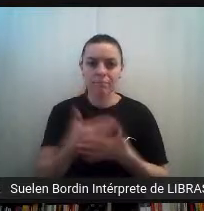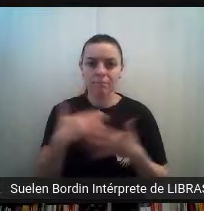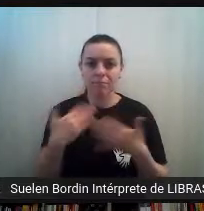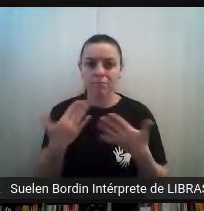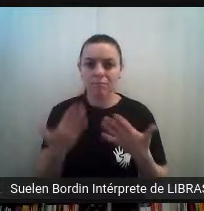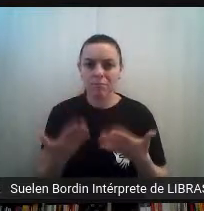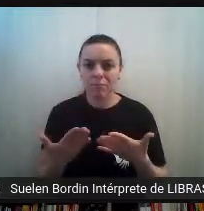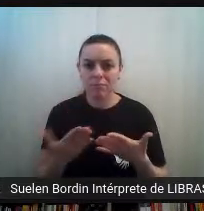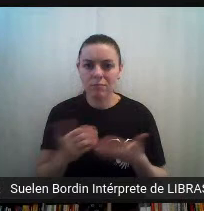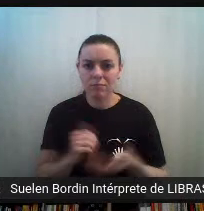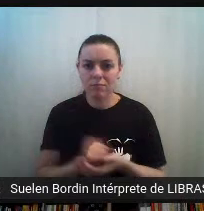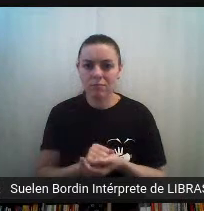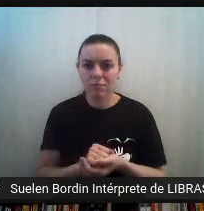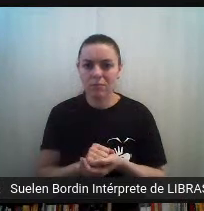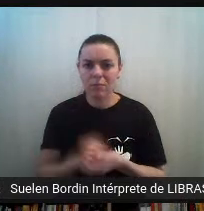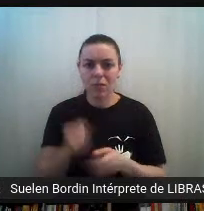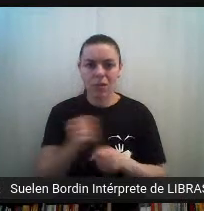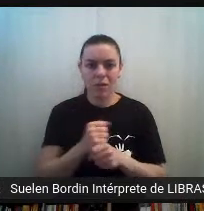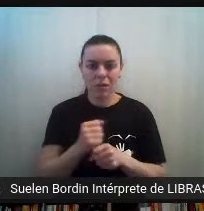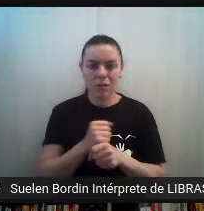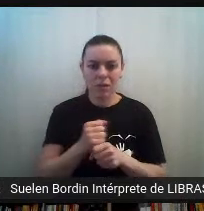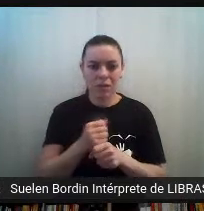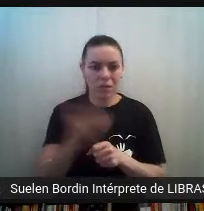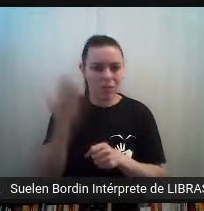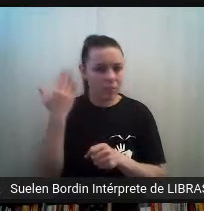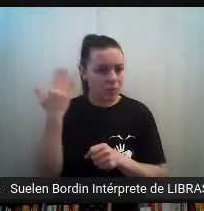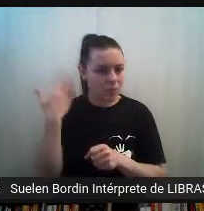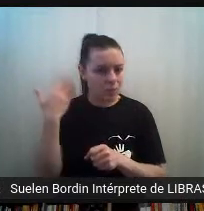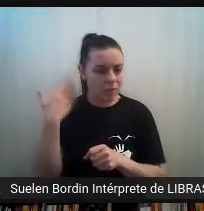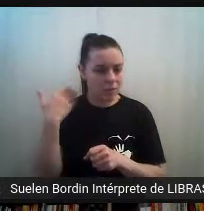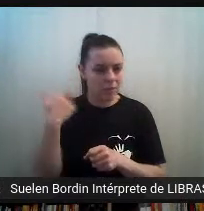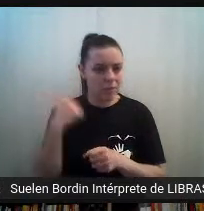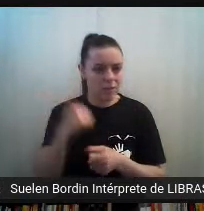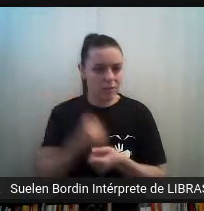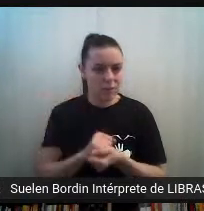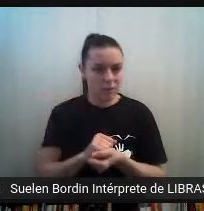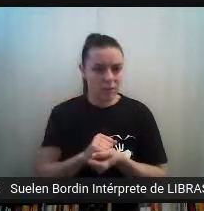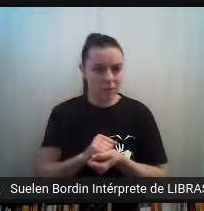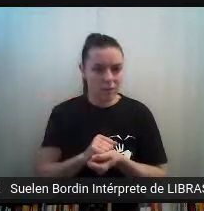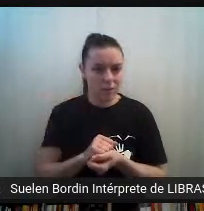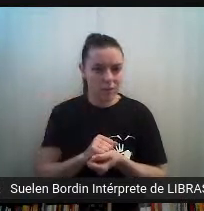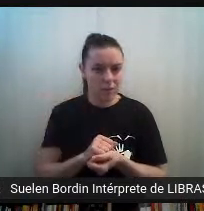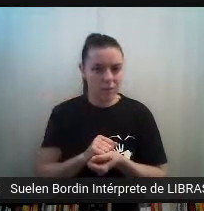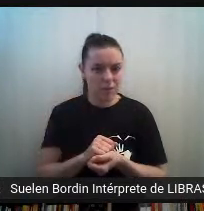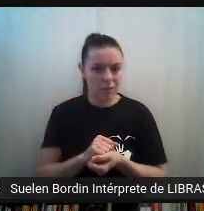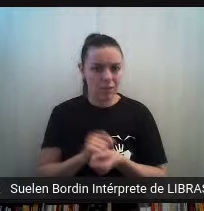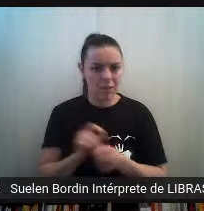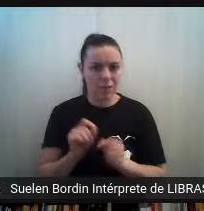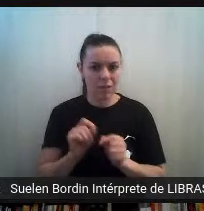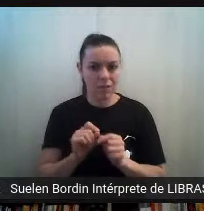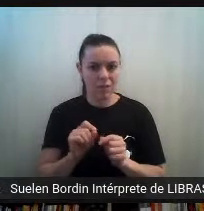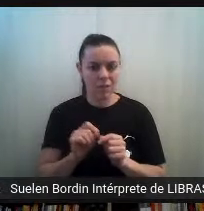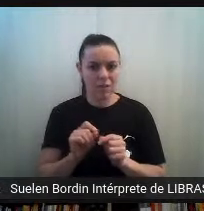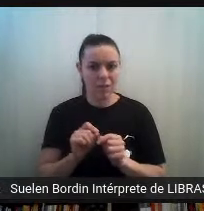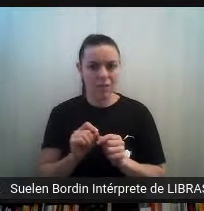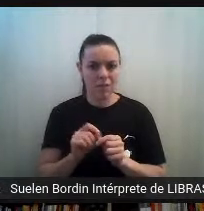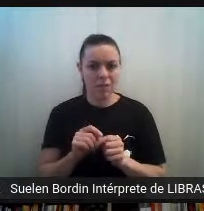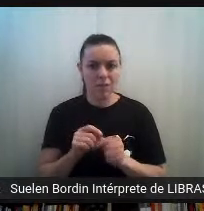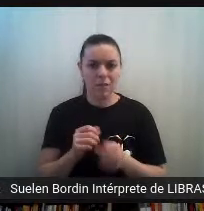Então, ano passado eu tive a oportunidade, né, de participar da UNIF.